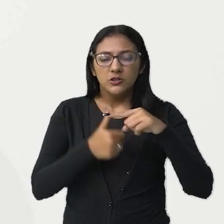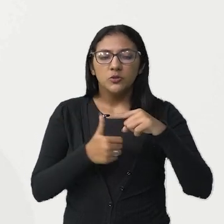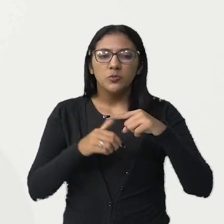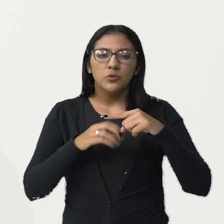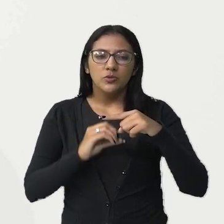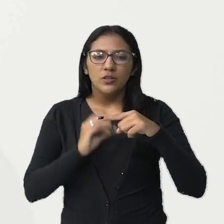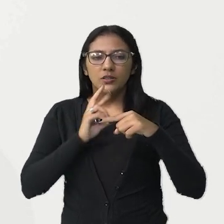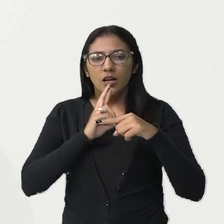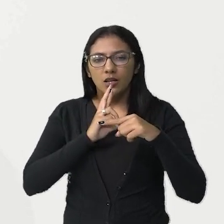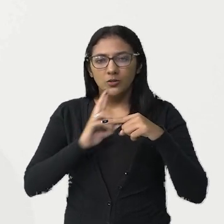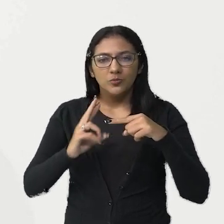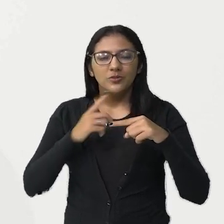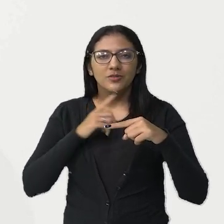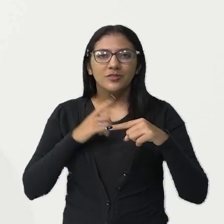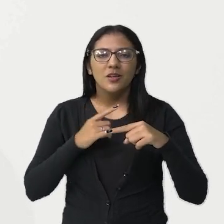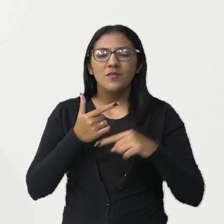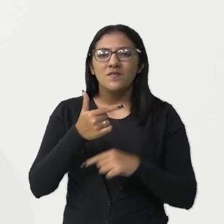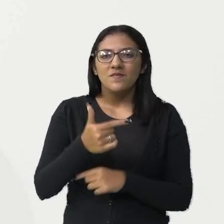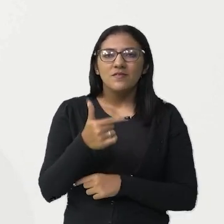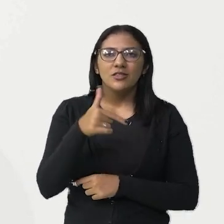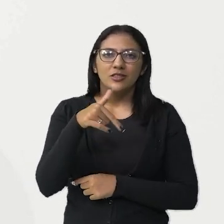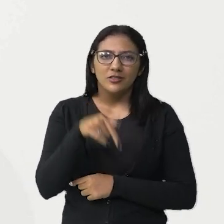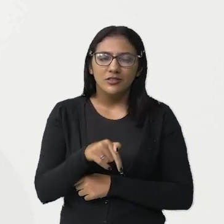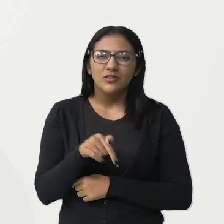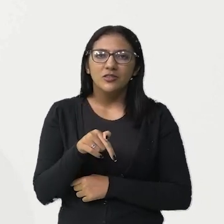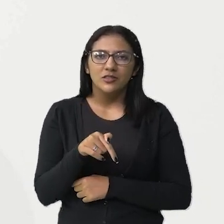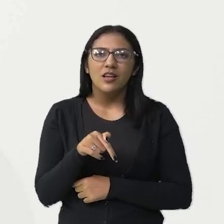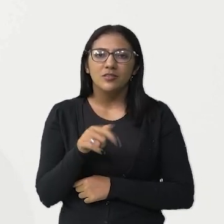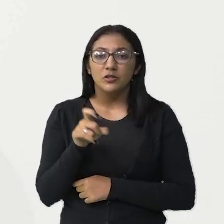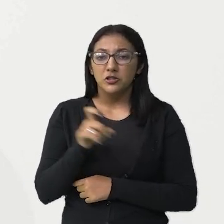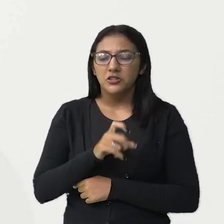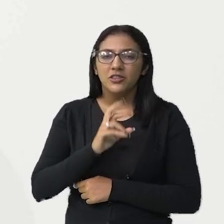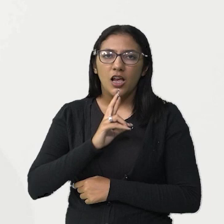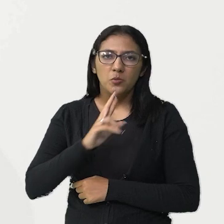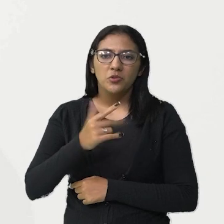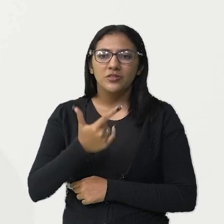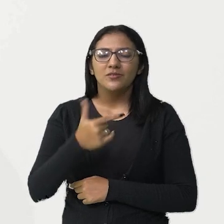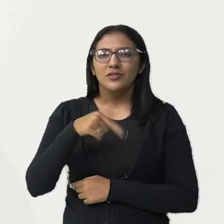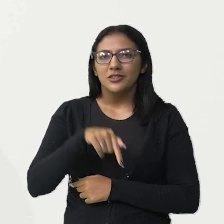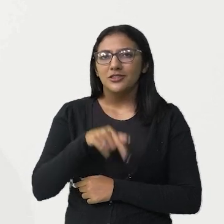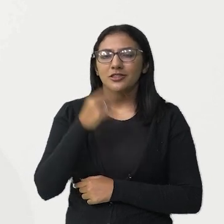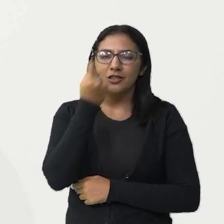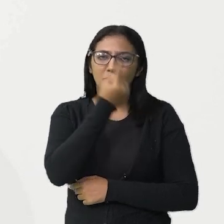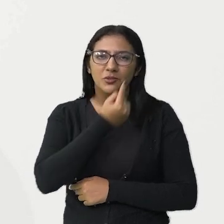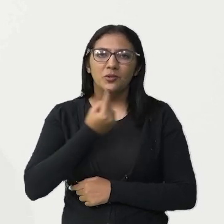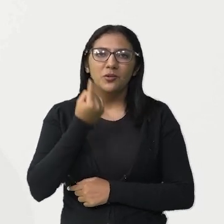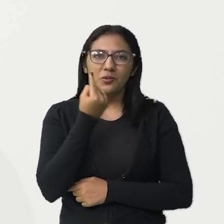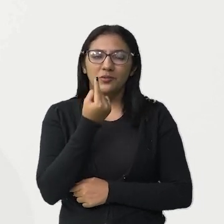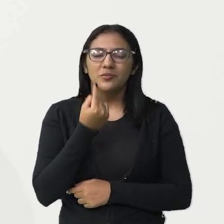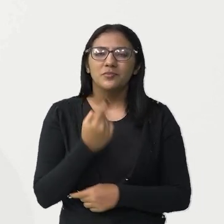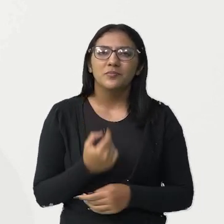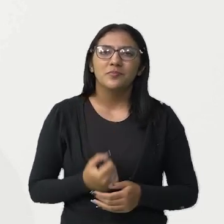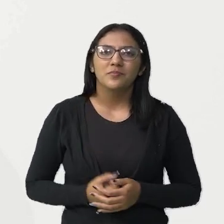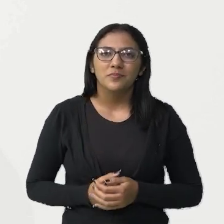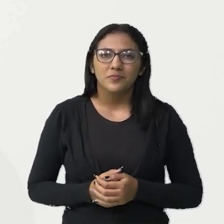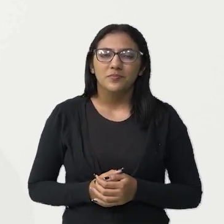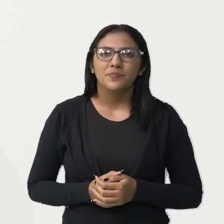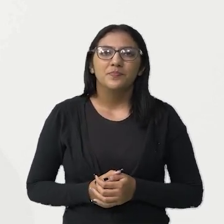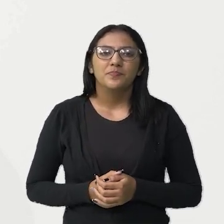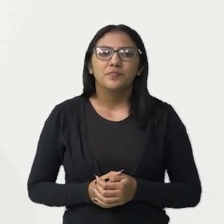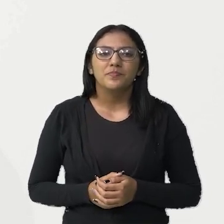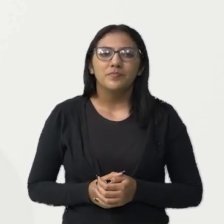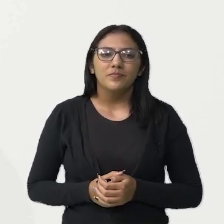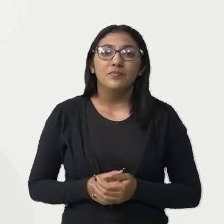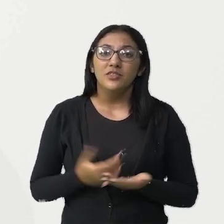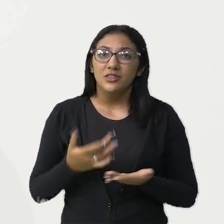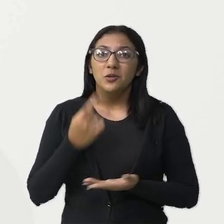10, o nosso resultado então vai ser x igual a 27 horas. Então